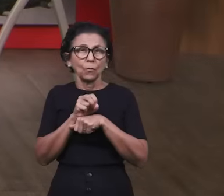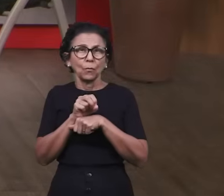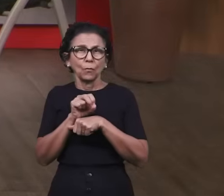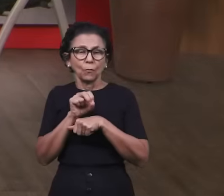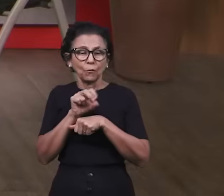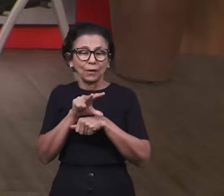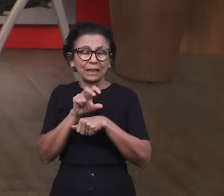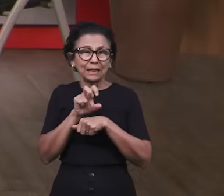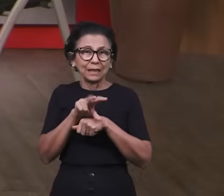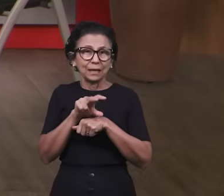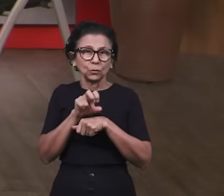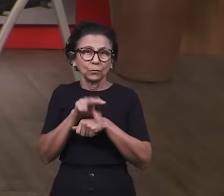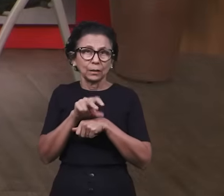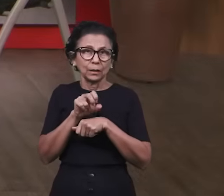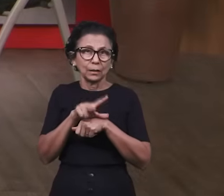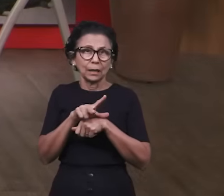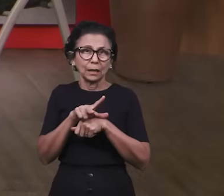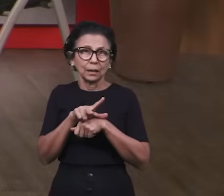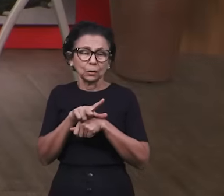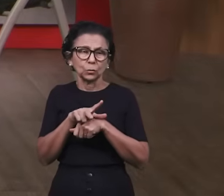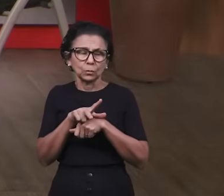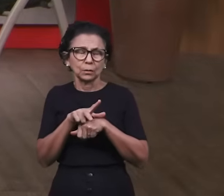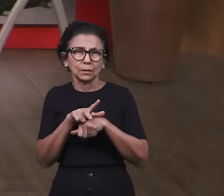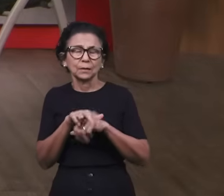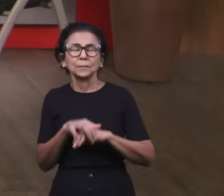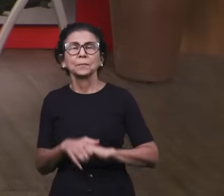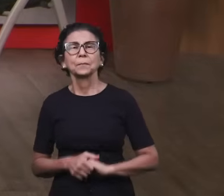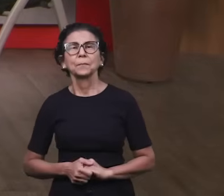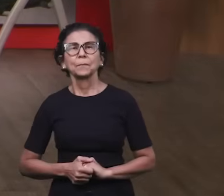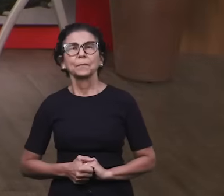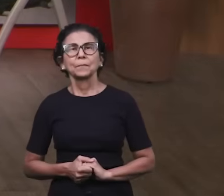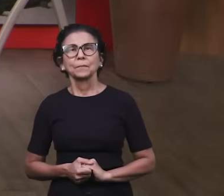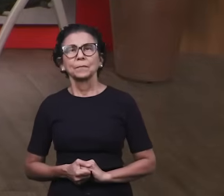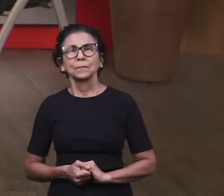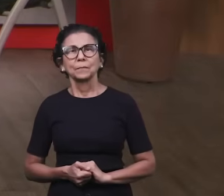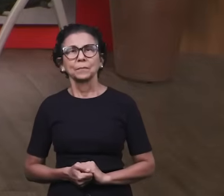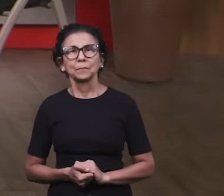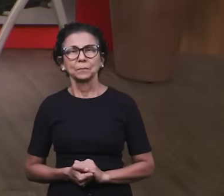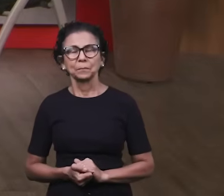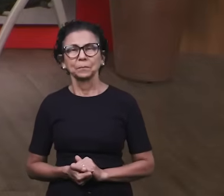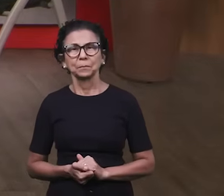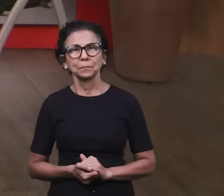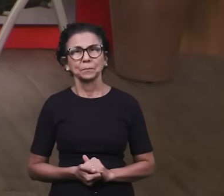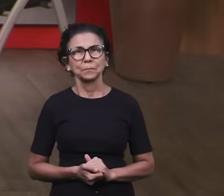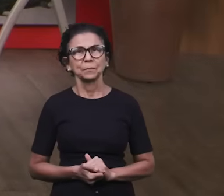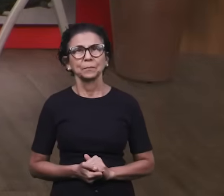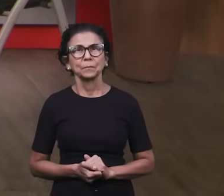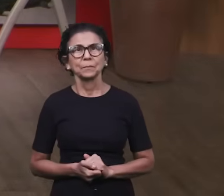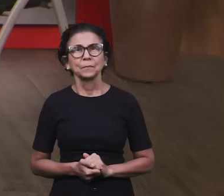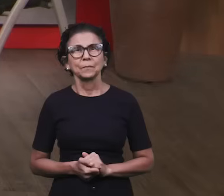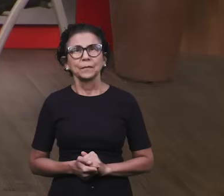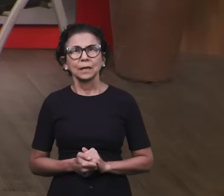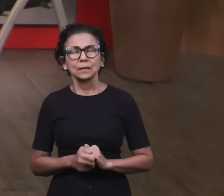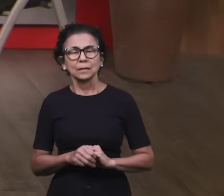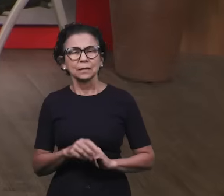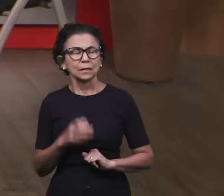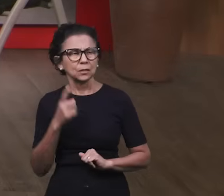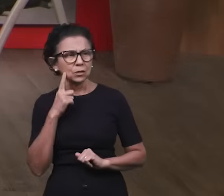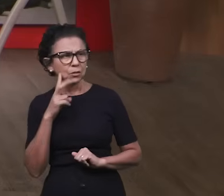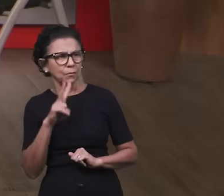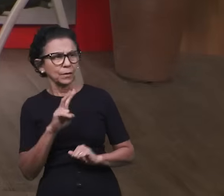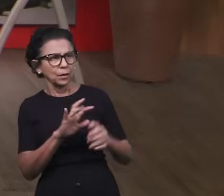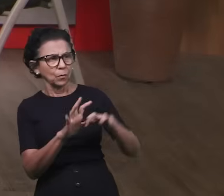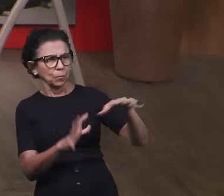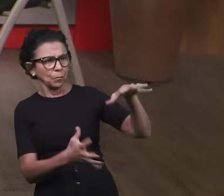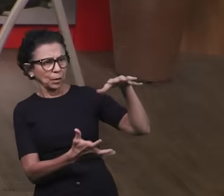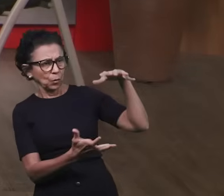aí. Ela nesse período que ela está vindo, ela vem, pousa ali e ela está nesse processo. Aí quando ela bota dentro do favo,